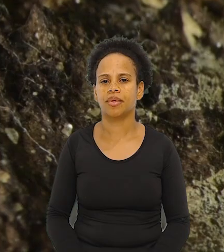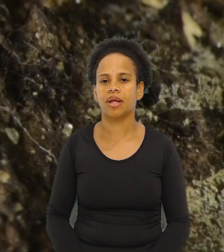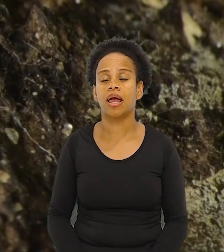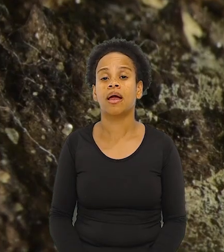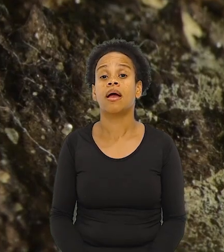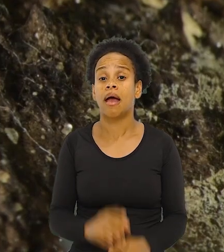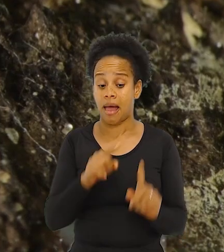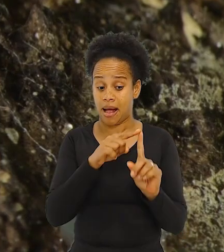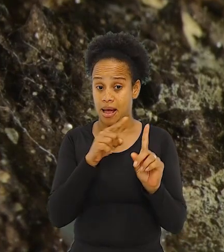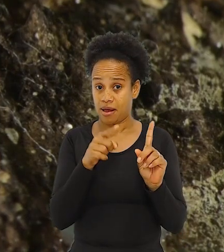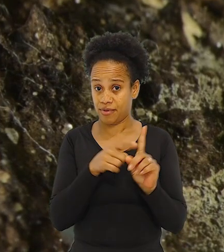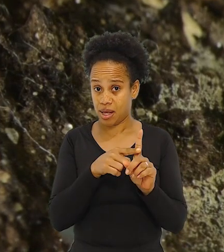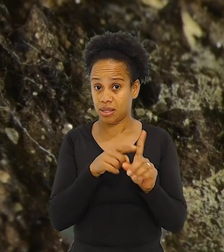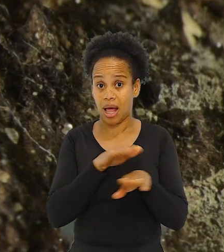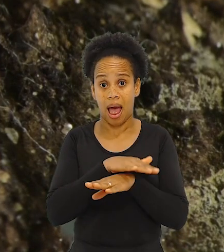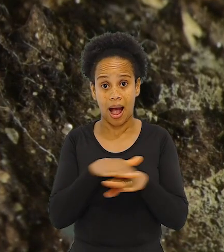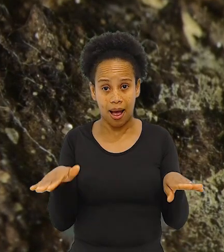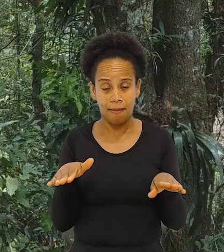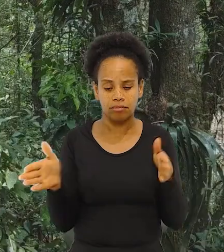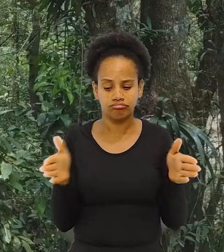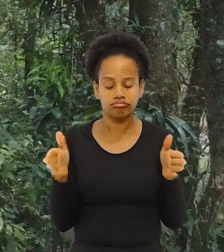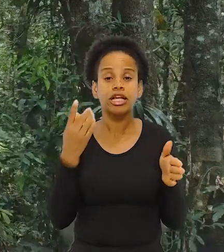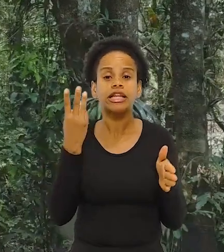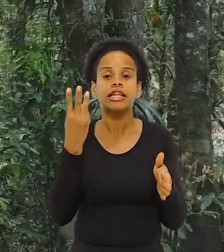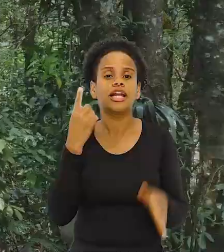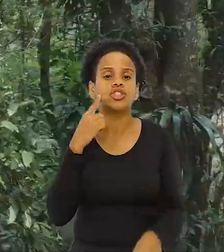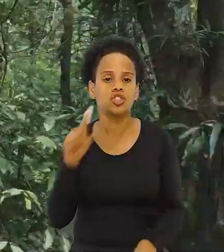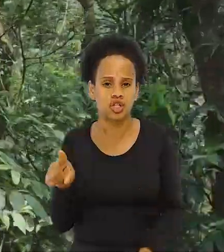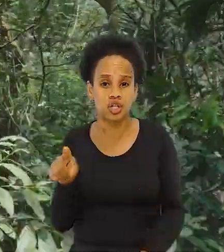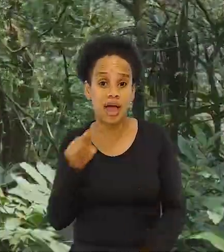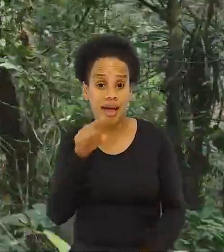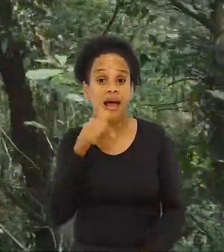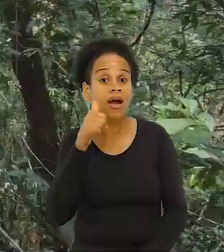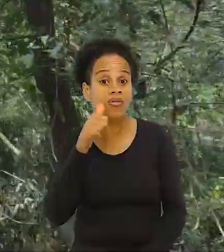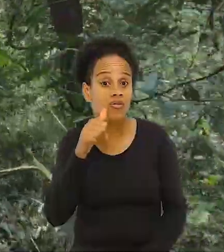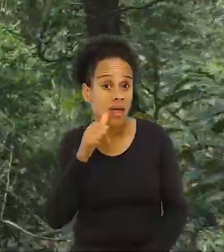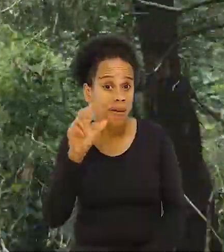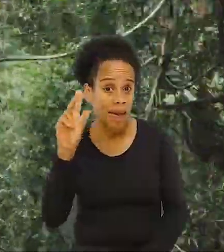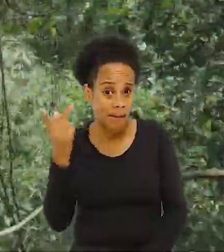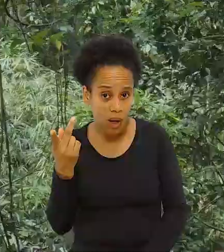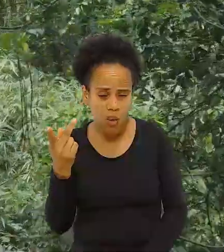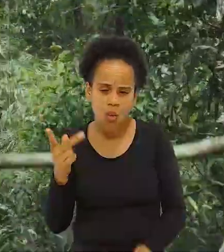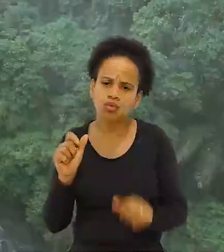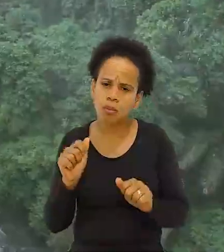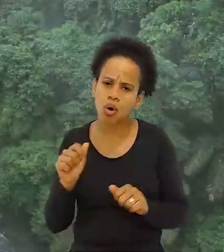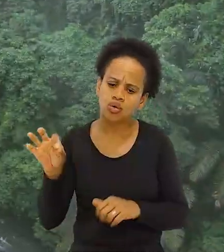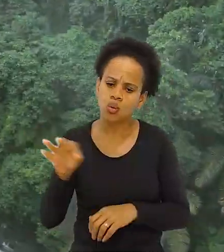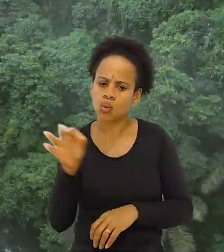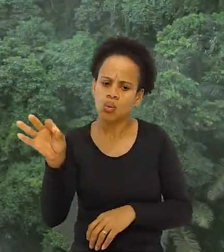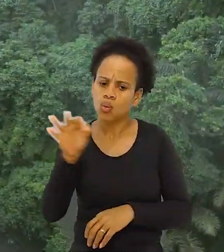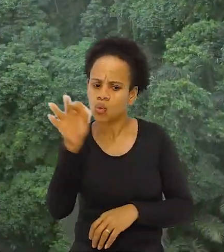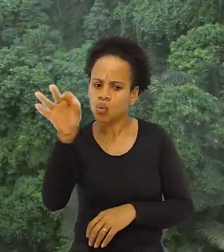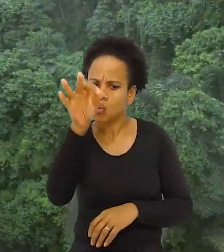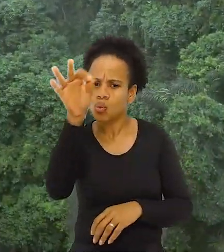Concluída a gestação, que dura em torno de 3 dias, as fêmeas de hemagogos podem voar até 11